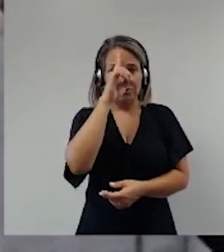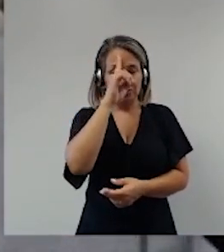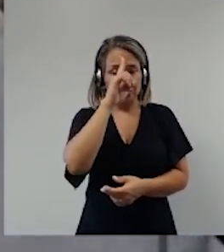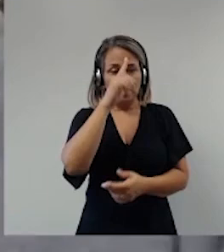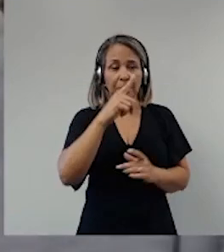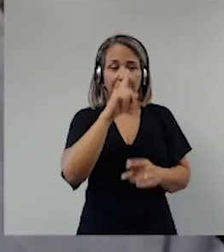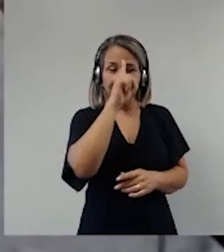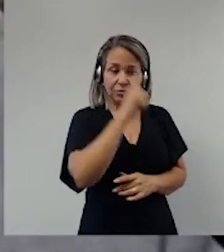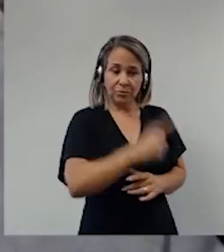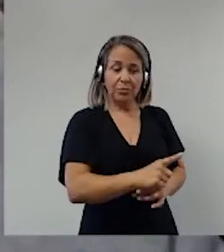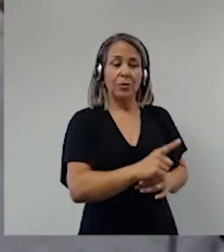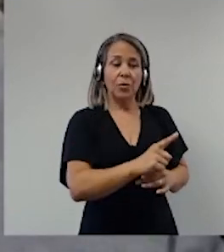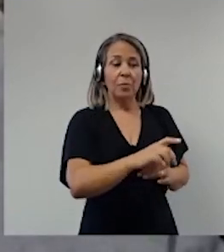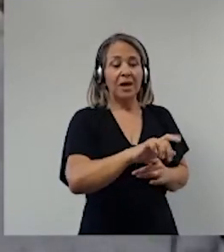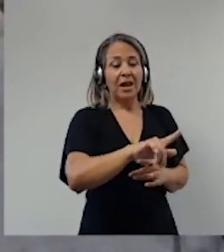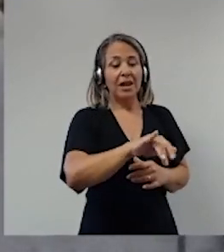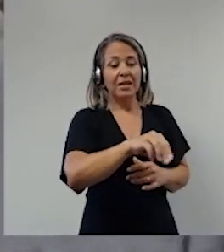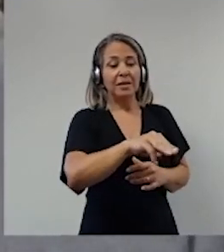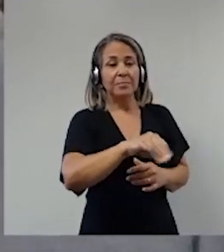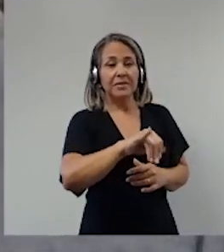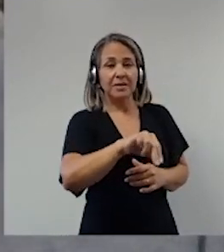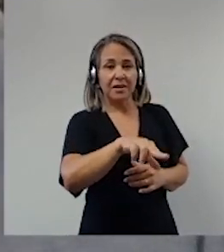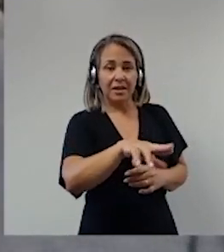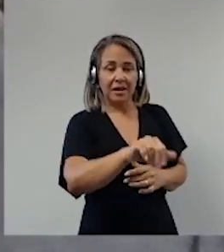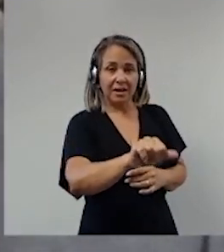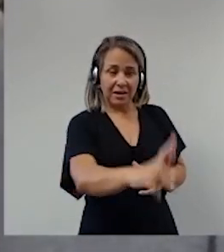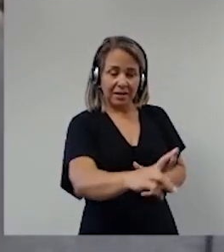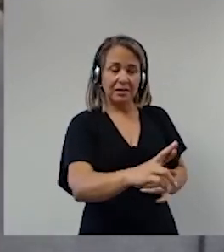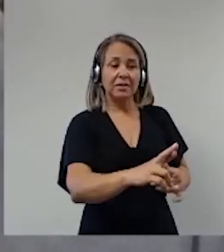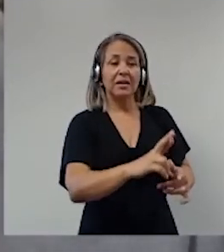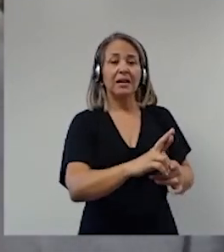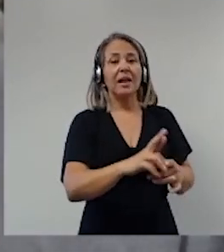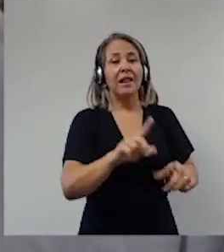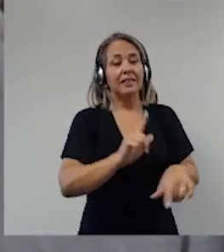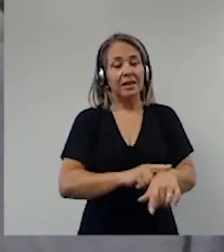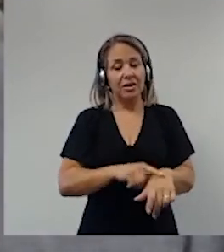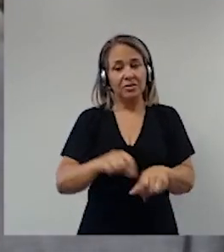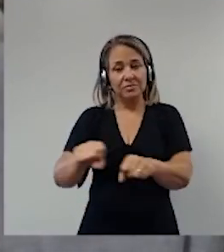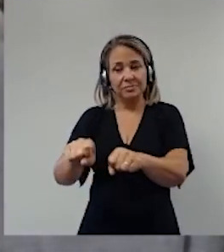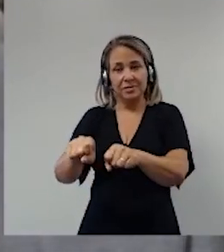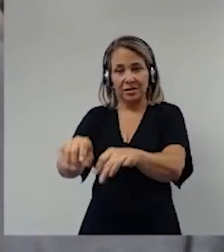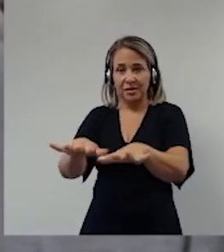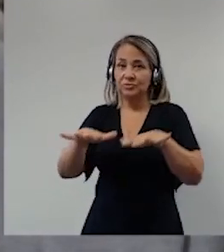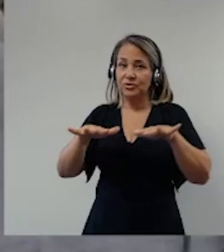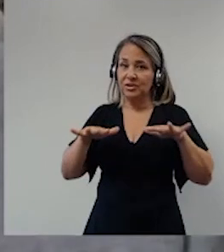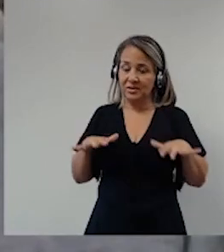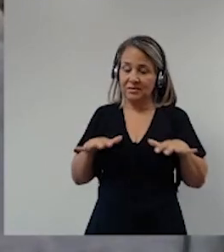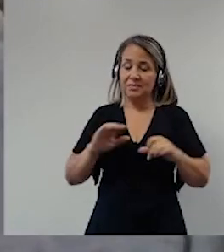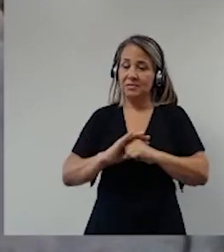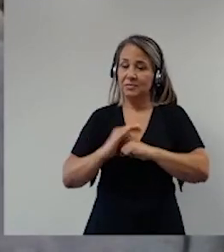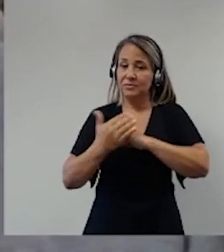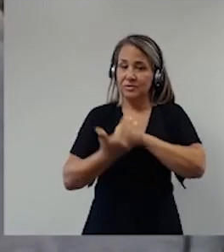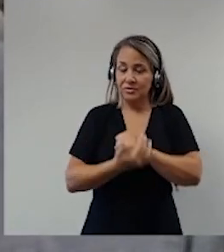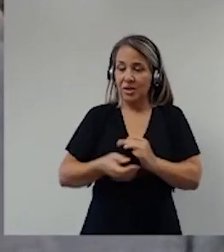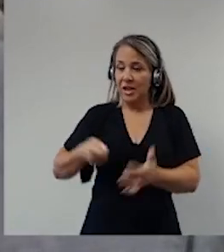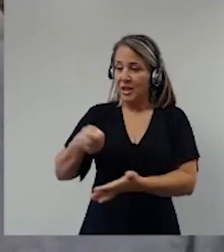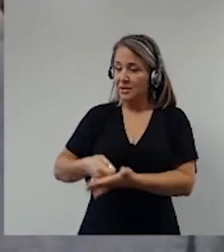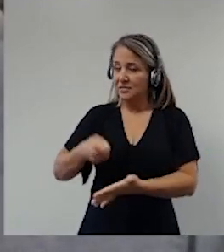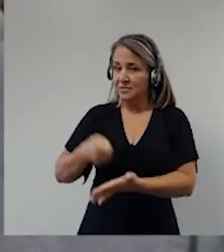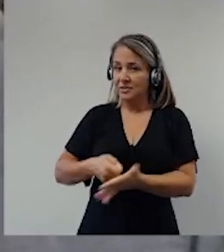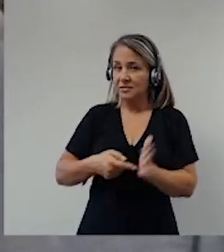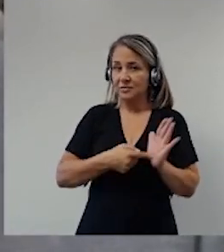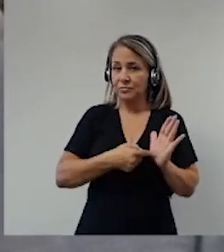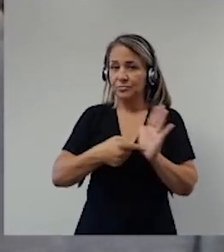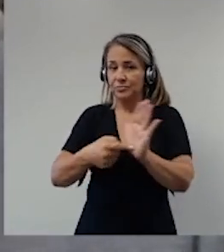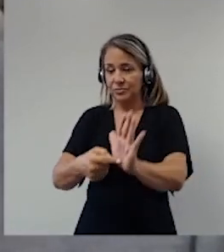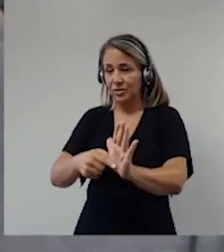liminar afastando, durante a emergência de saúde decorrente da Covid-19, a exigência de demonstração